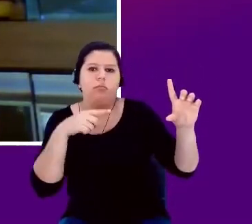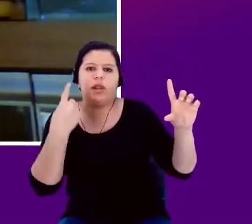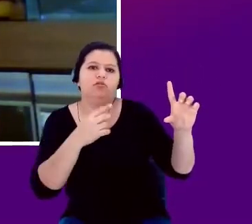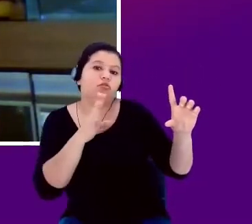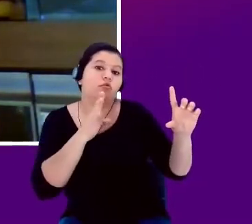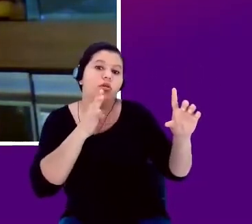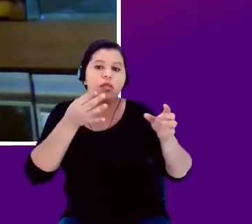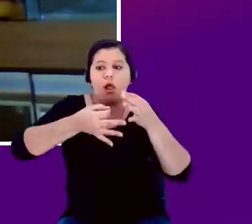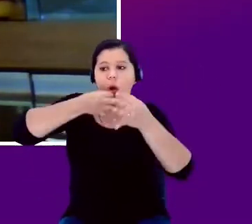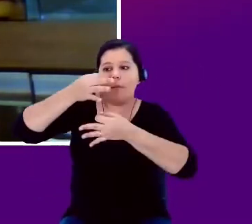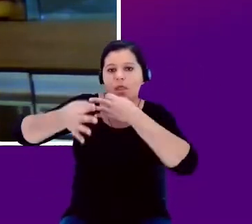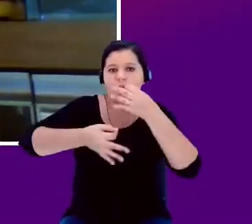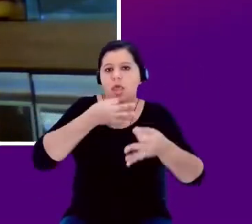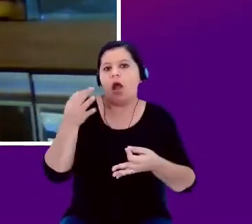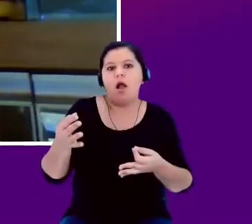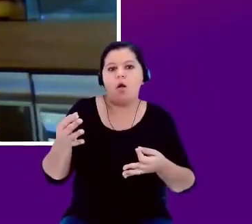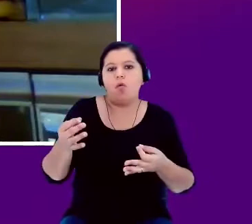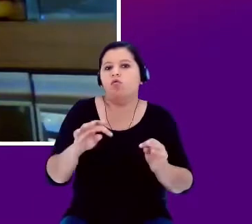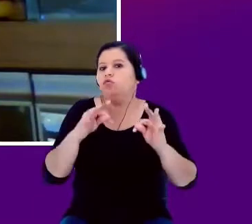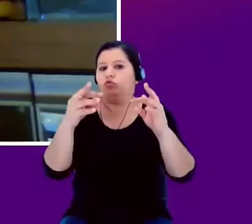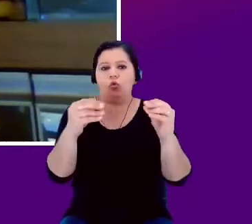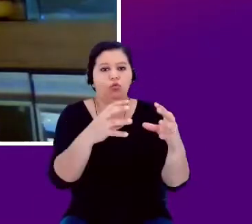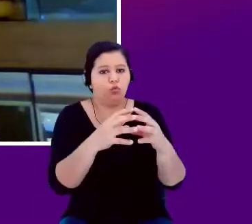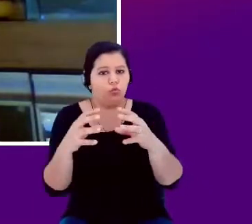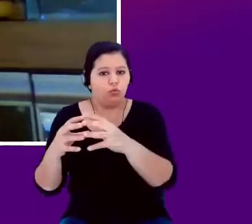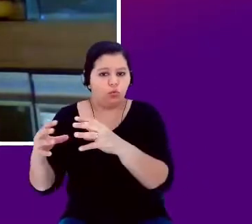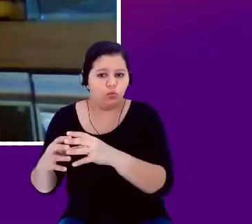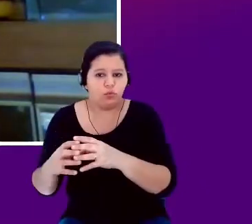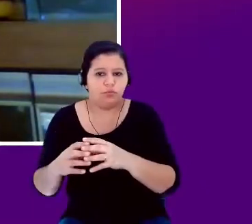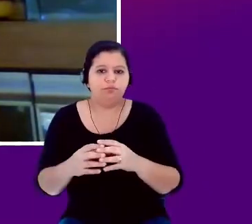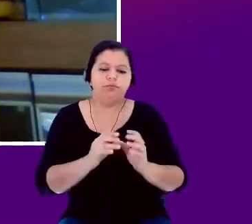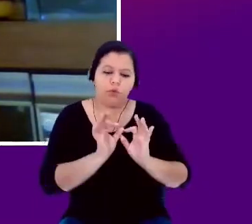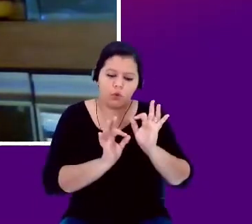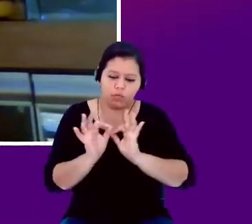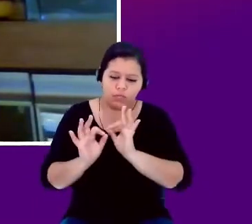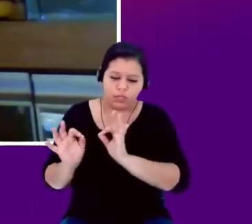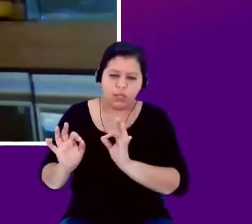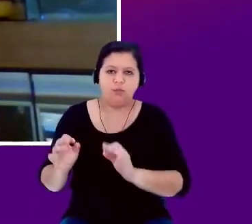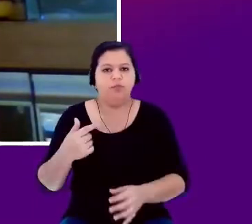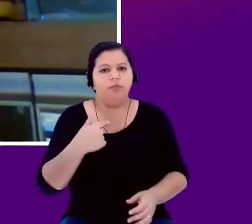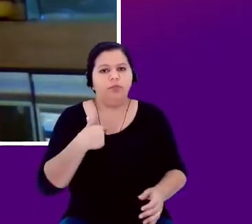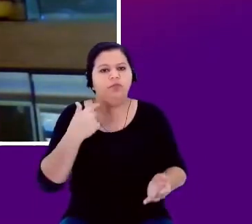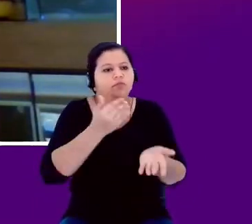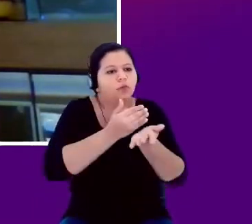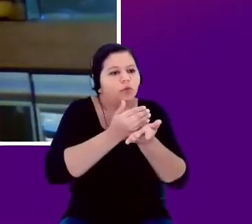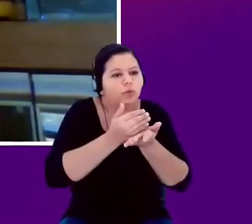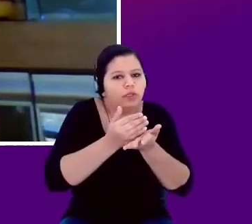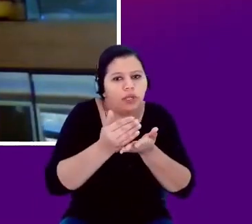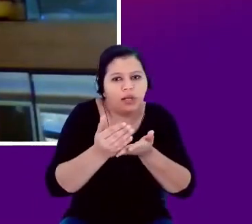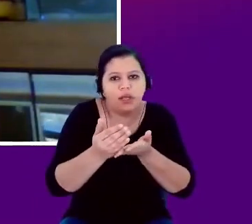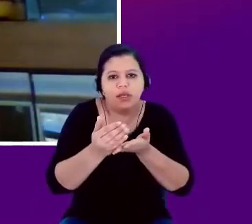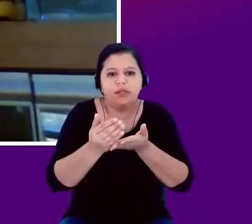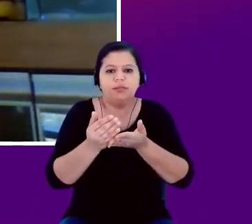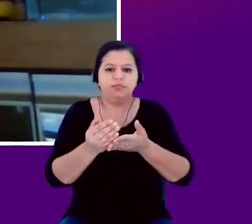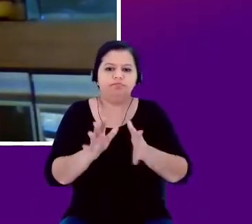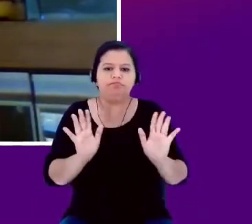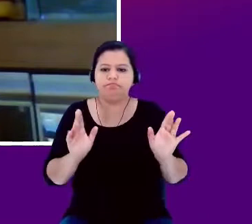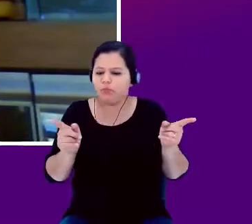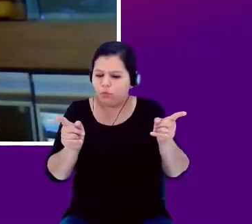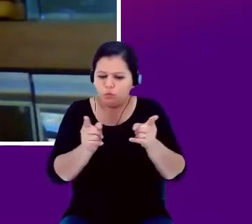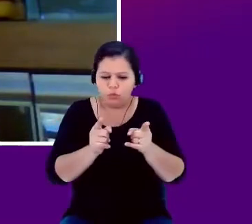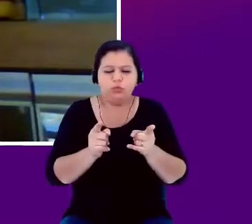Autoridade Nacional de Proteção de Dados. Para fins de organização dos trabalhos, eu farei uma breve introdução, na verdade uma brevíssima